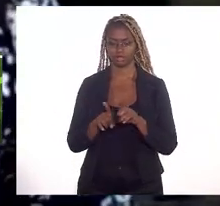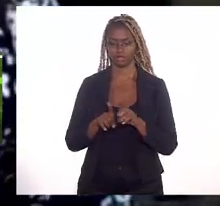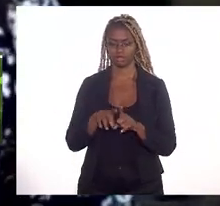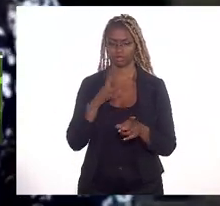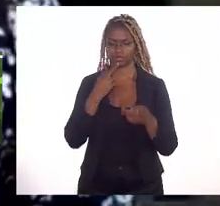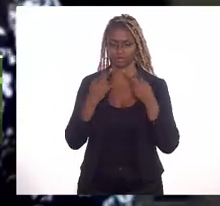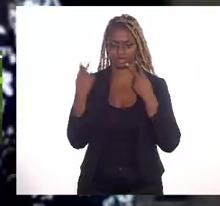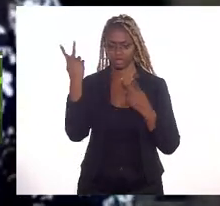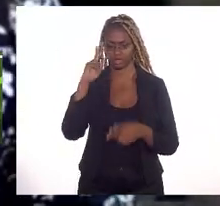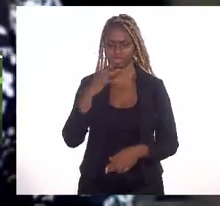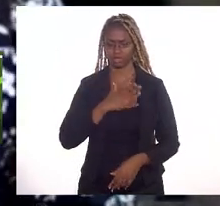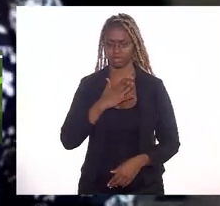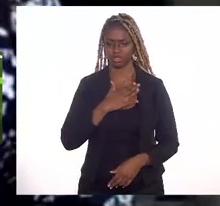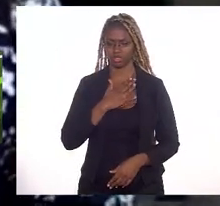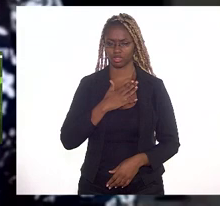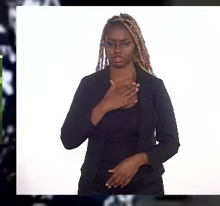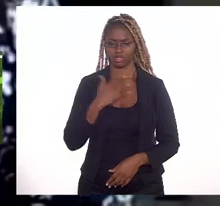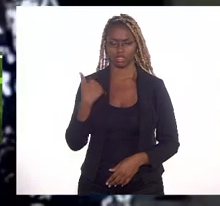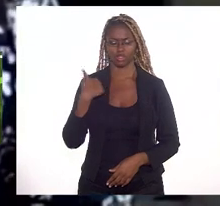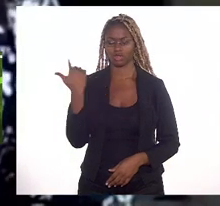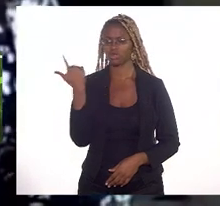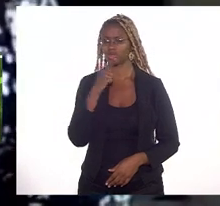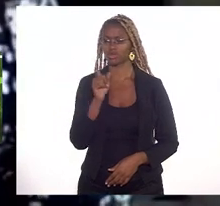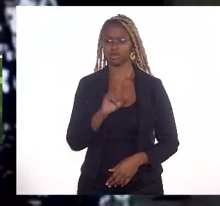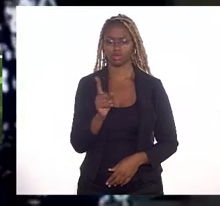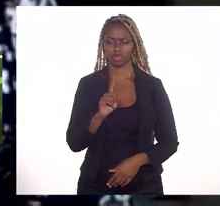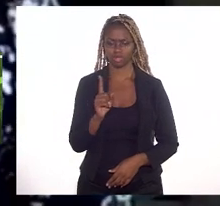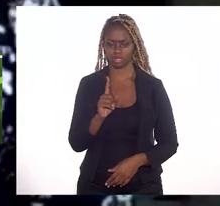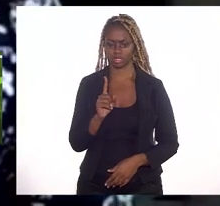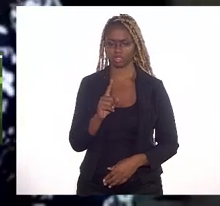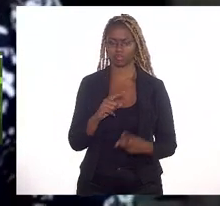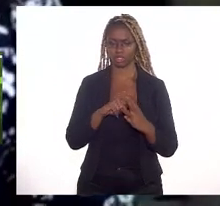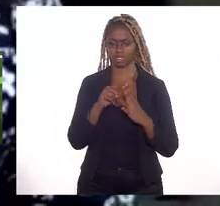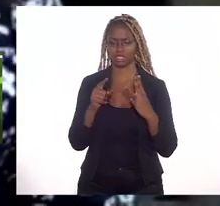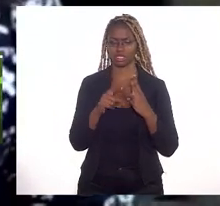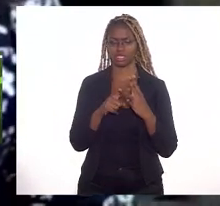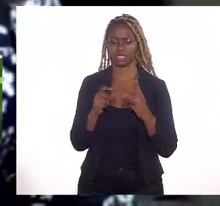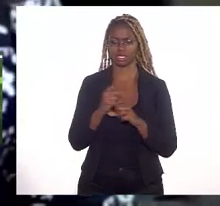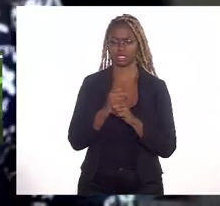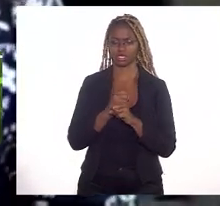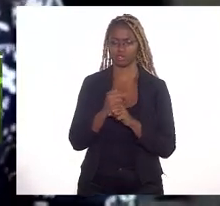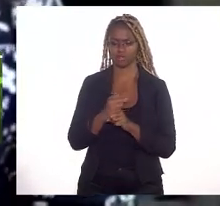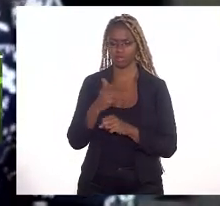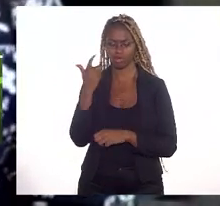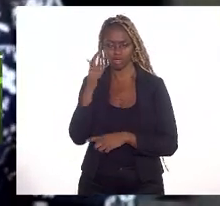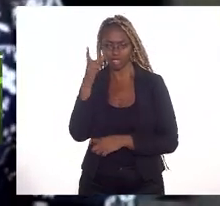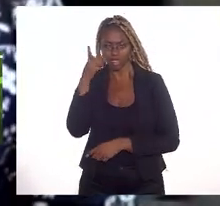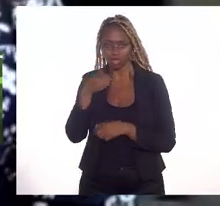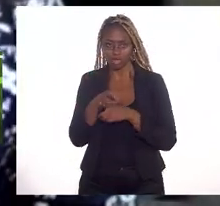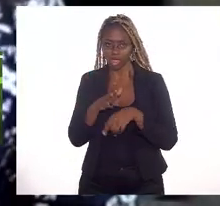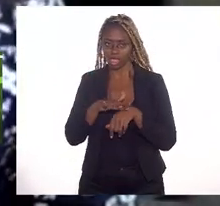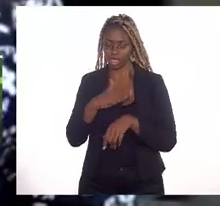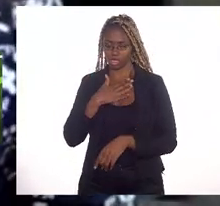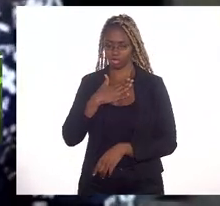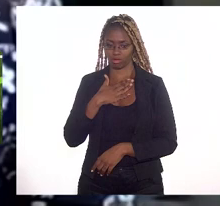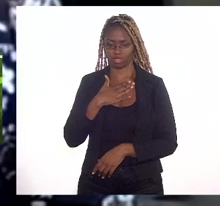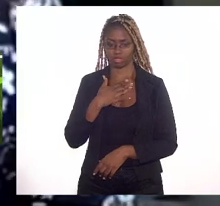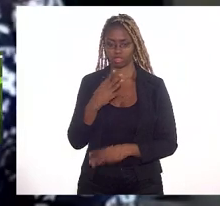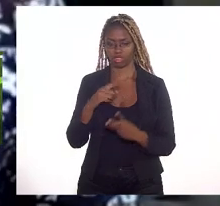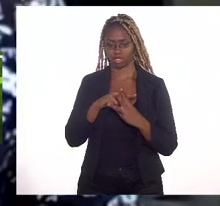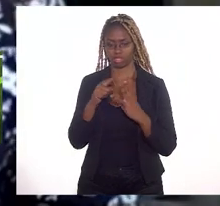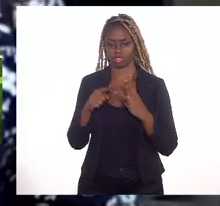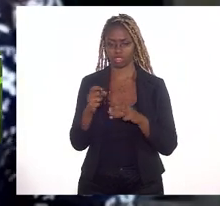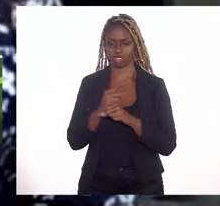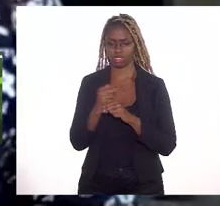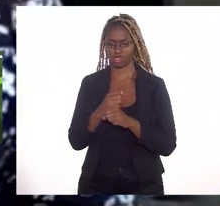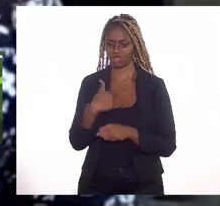pouco da minha história. Né? Eu não consegui o diagnóstico, foram 3 anos para conseguir um diagnóstico. 3 anos que não consegui, que eu tenho